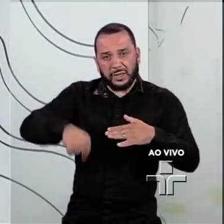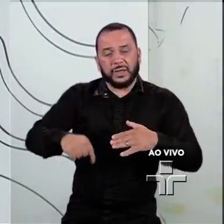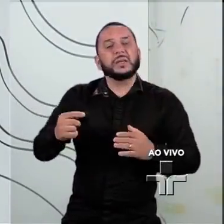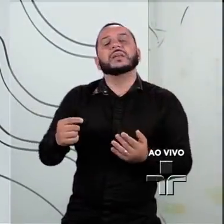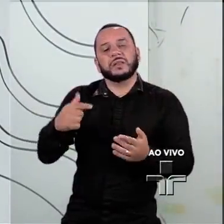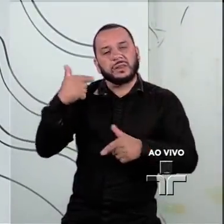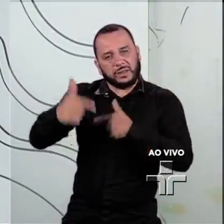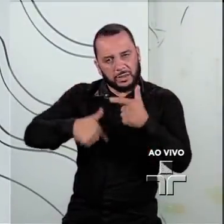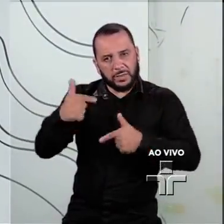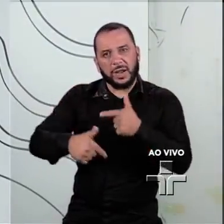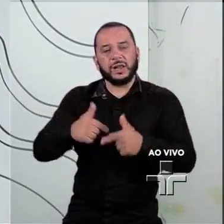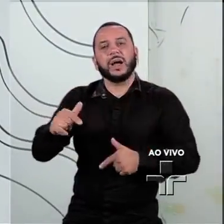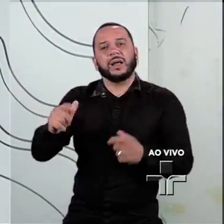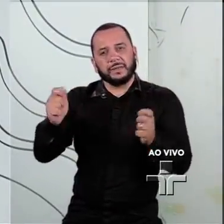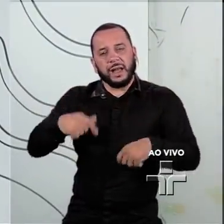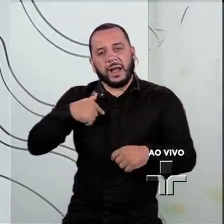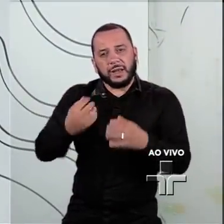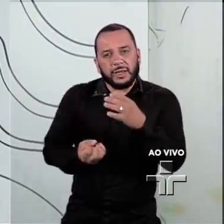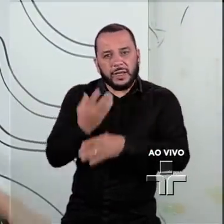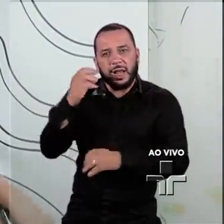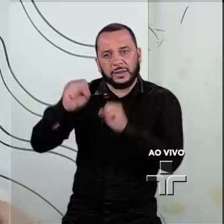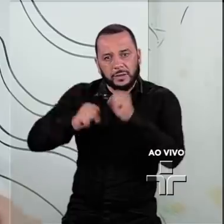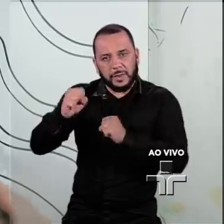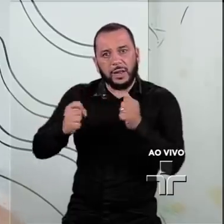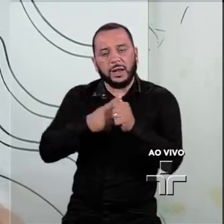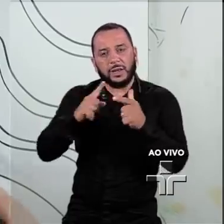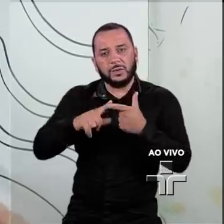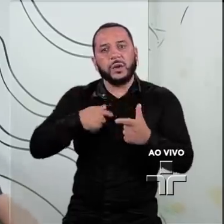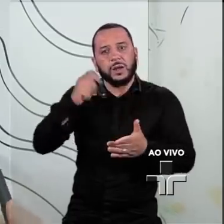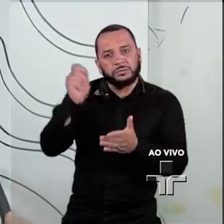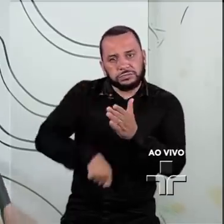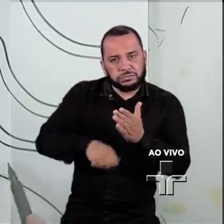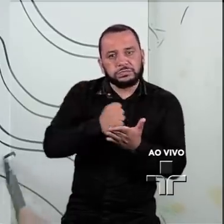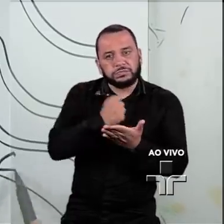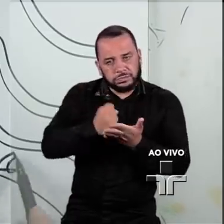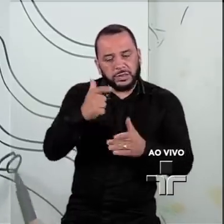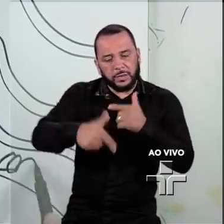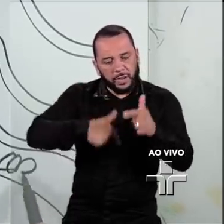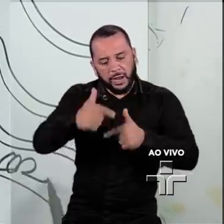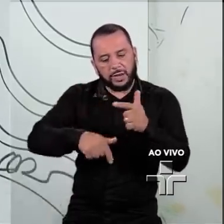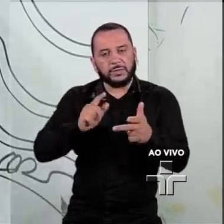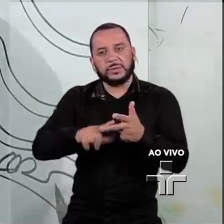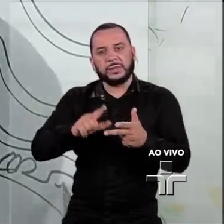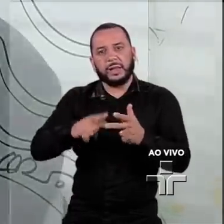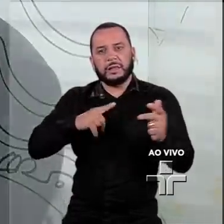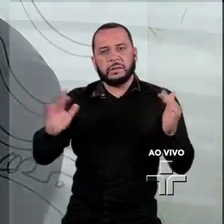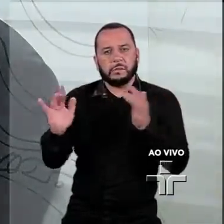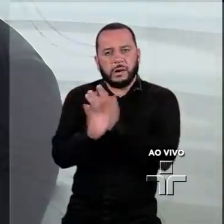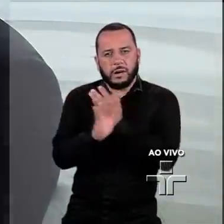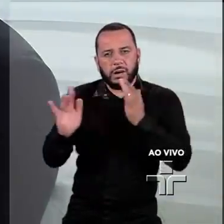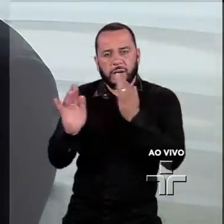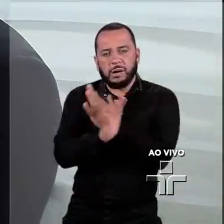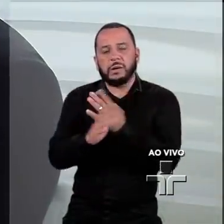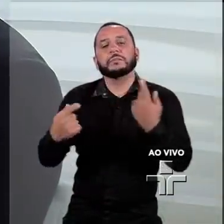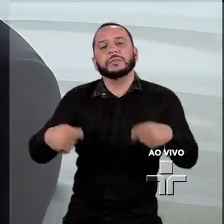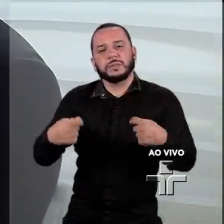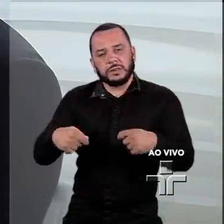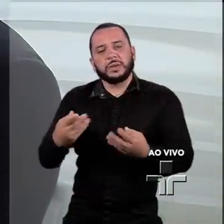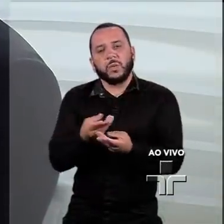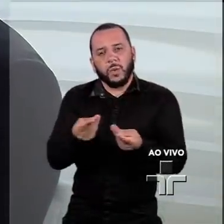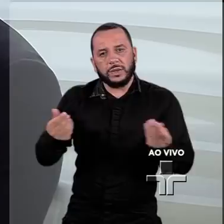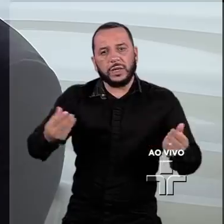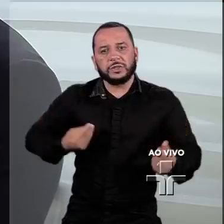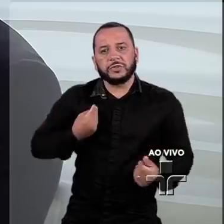cidade do empreendedorismo, aqui é a cidade do trabalho, aqui é a cidade dinâmica. Agora o que falta mesmo é a gente dar mais qualidade de vida ao